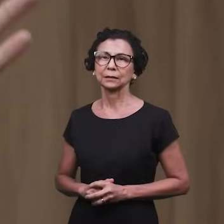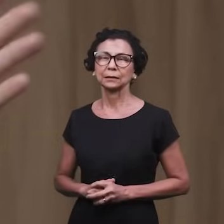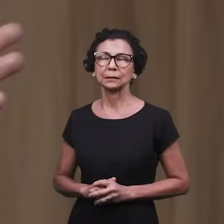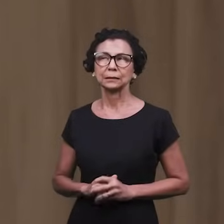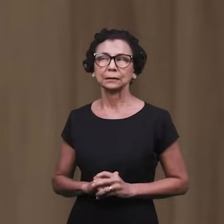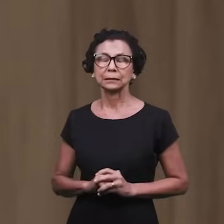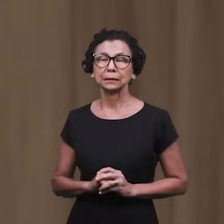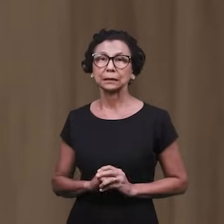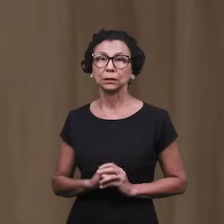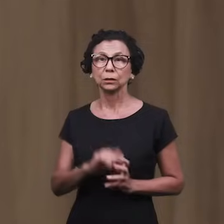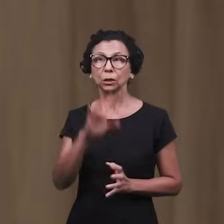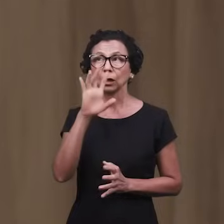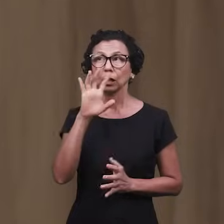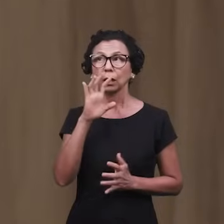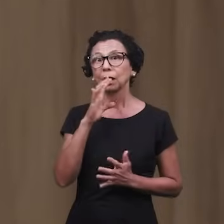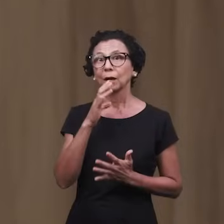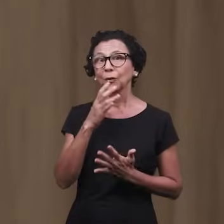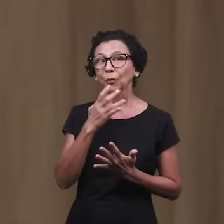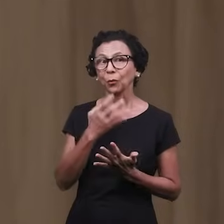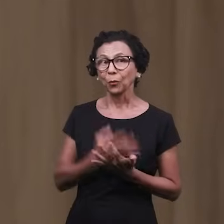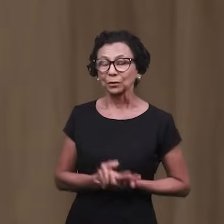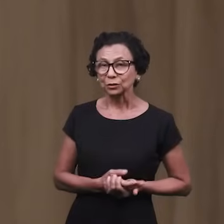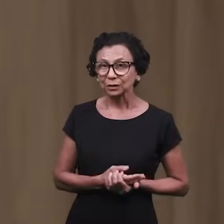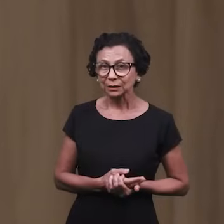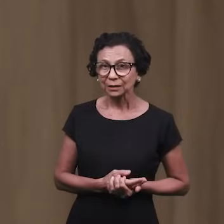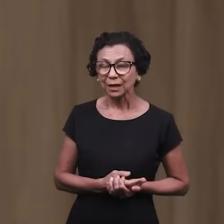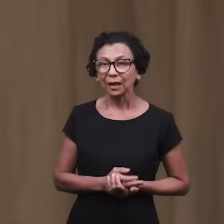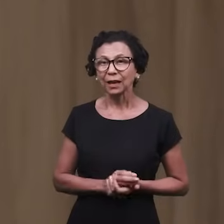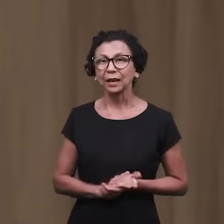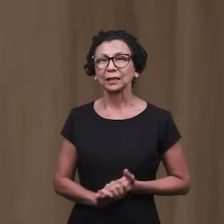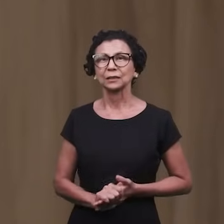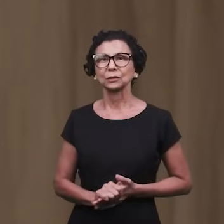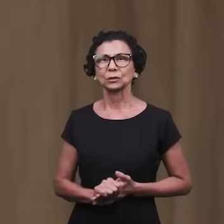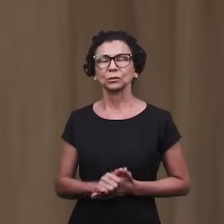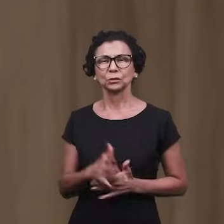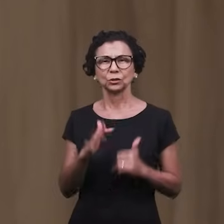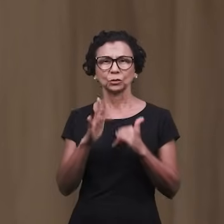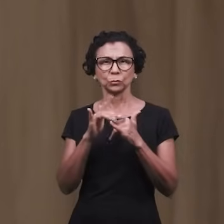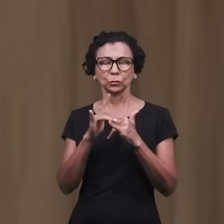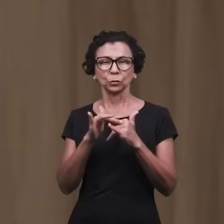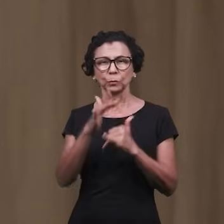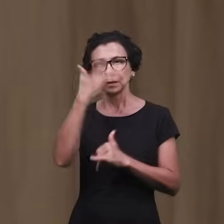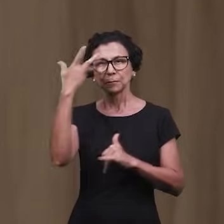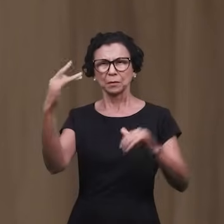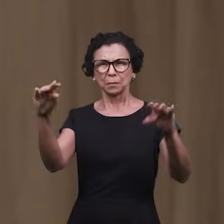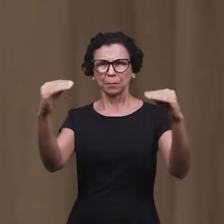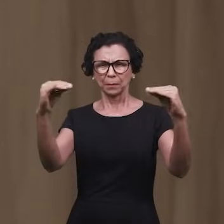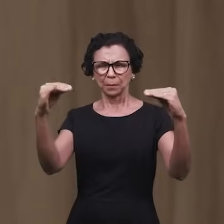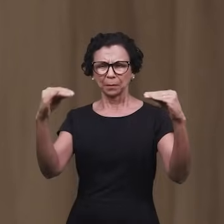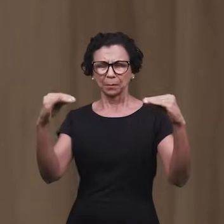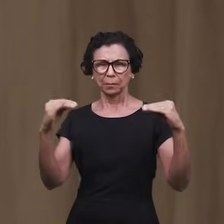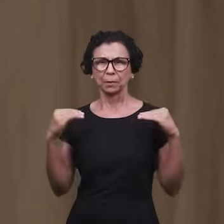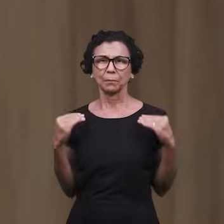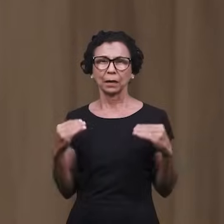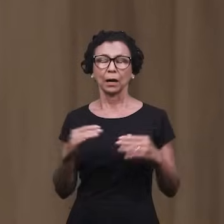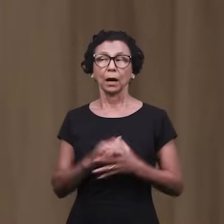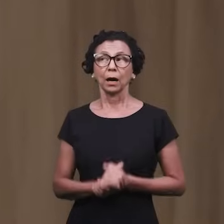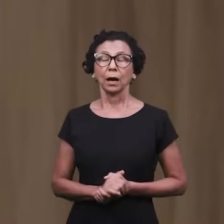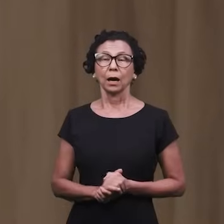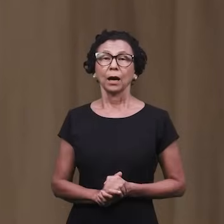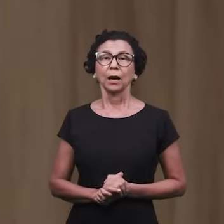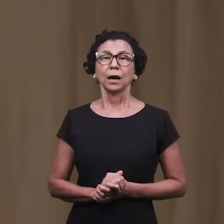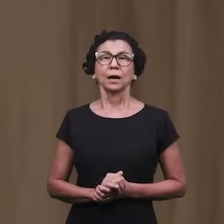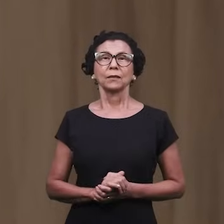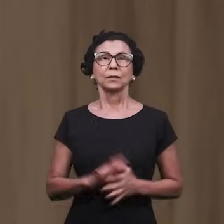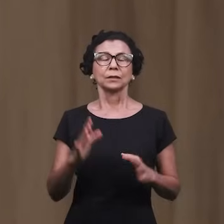lugares inimagináveis, né? A quantidade de retorno que eu recebia quando eu era mais ativo ali no meu canal no YouTube, de irmãos que falavam